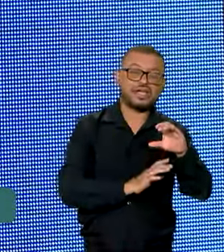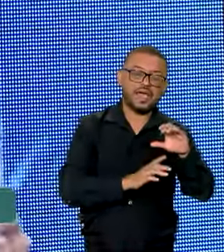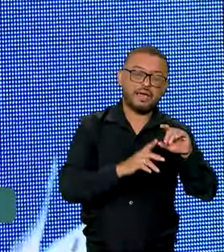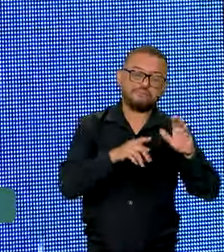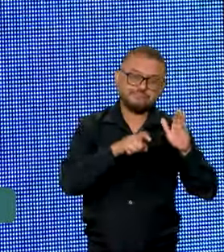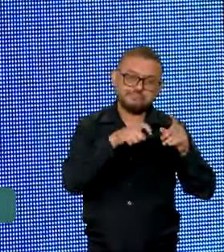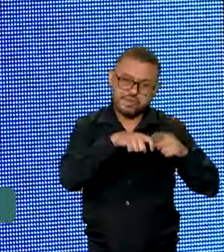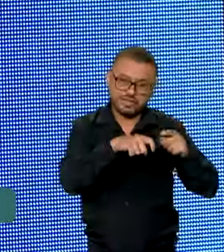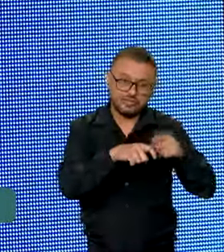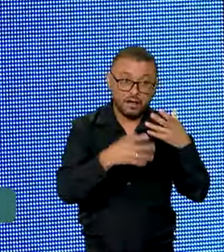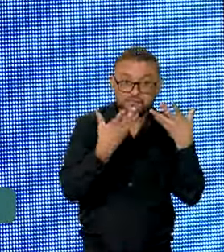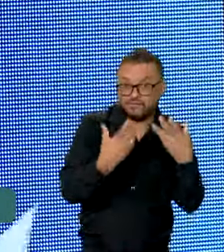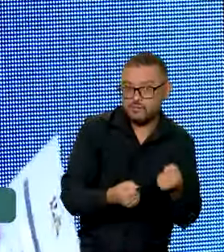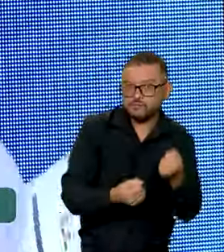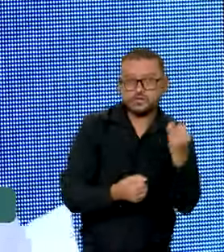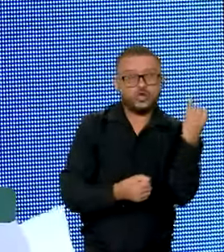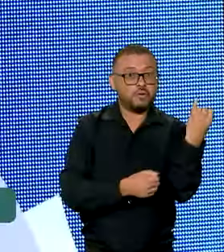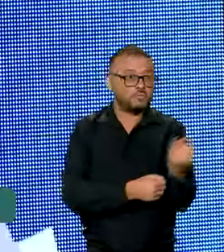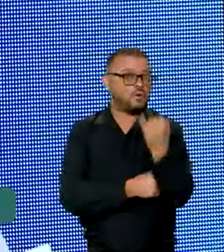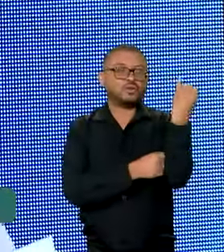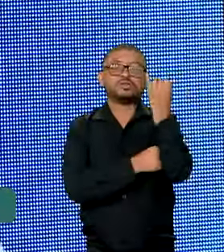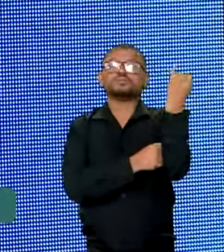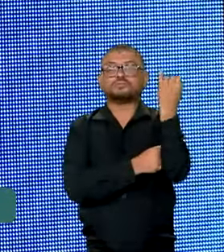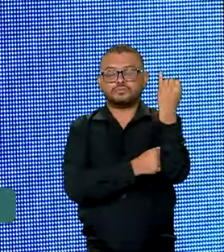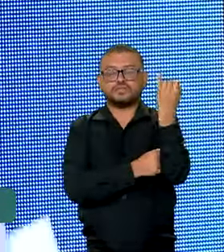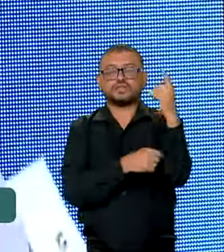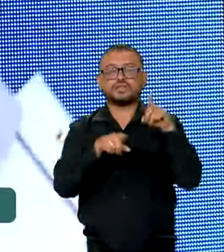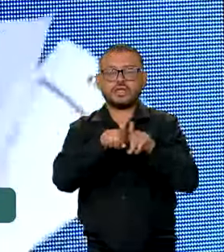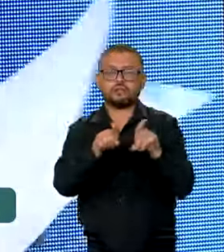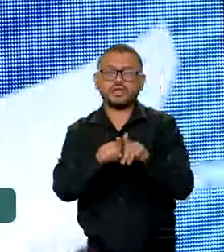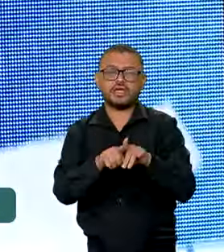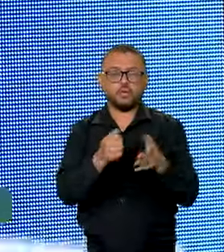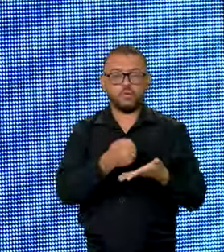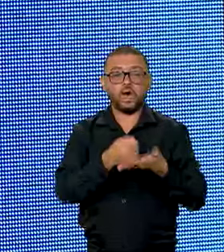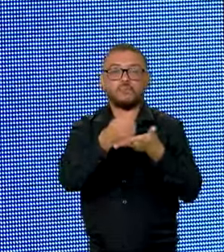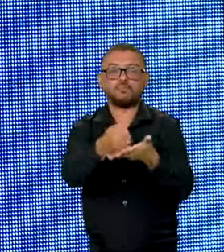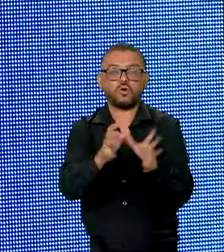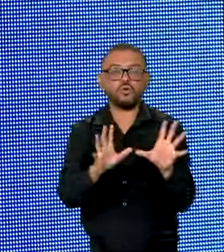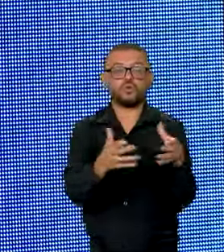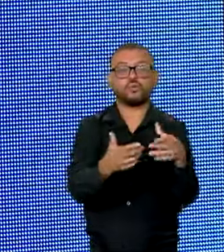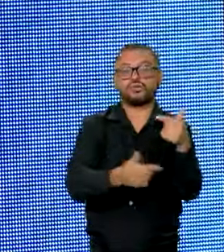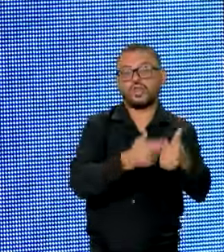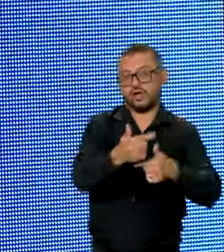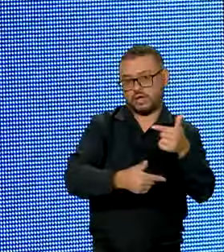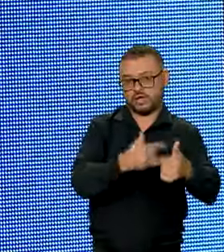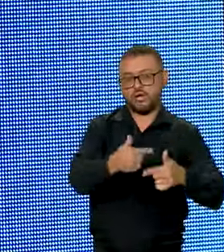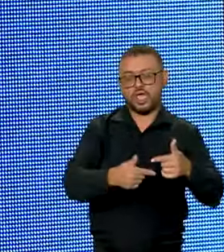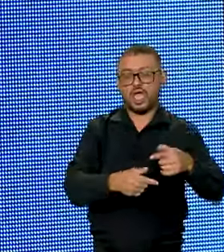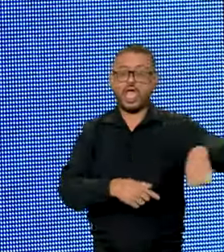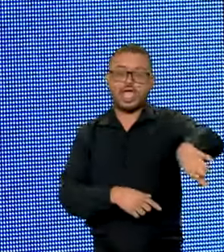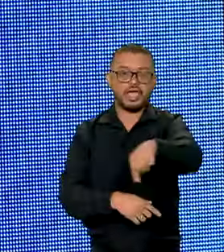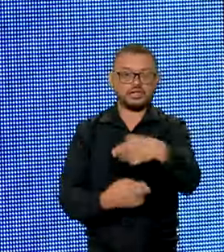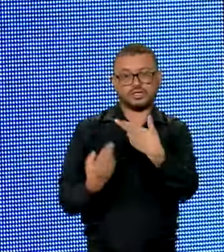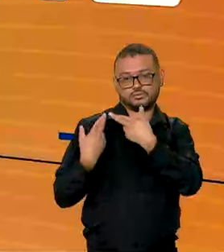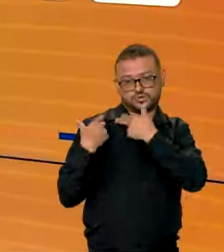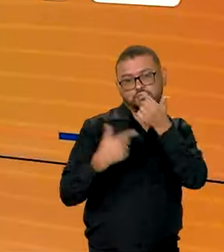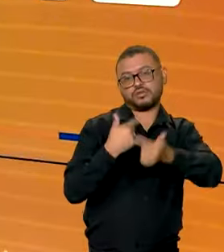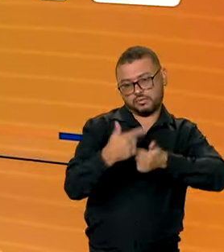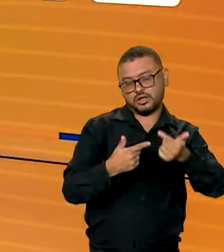estruturas importantíssimas. Junto com ela também o apoio às equipes, não é, que vão fazer esse